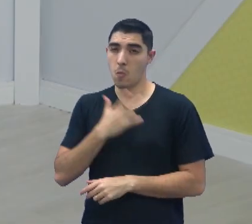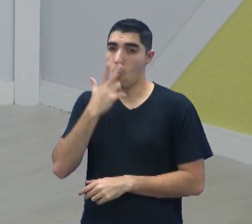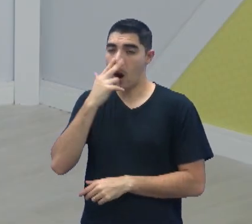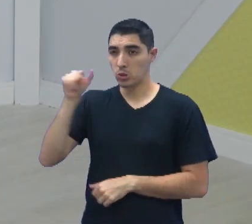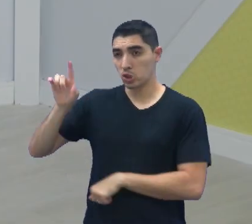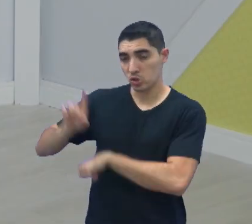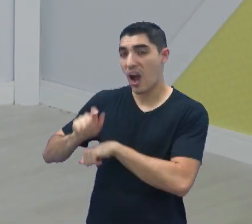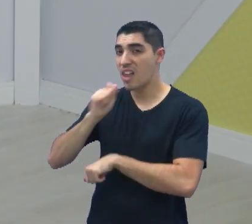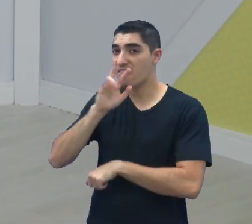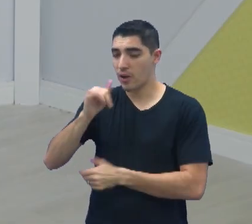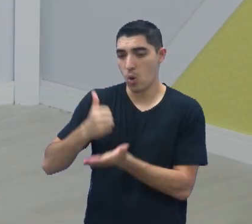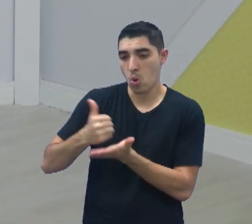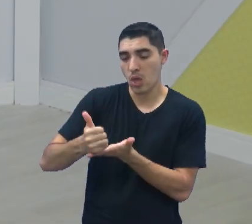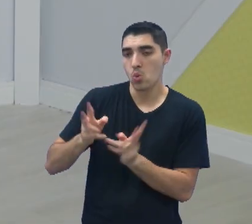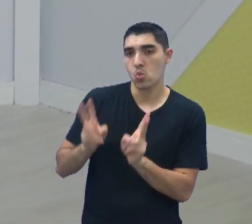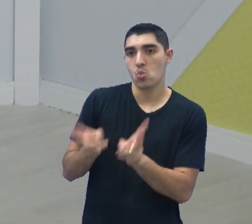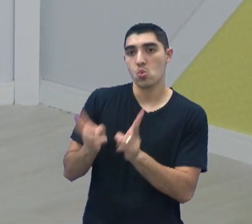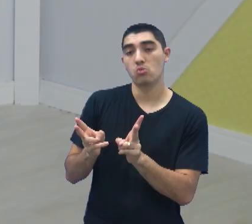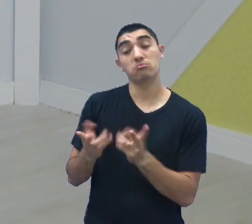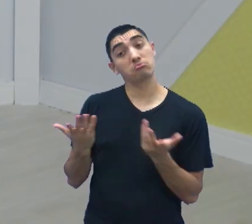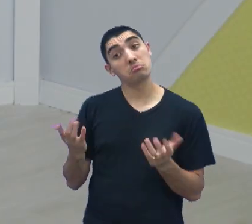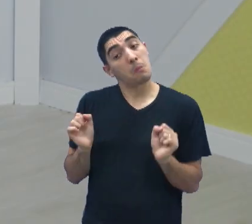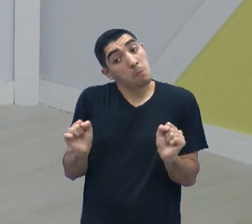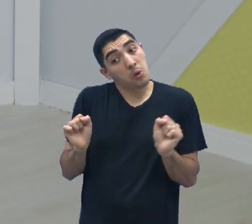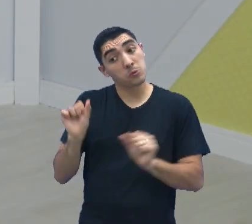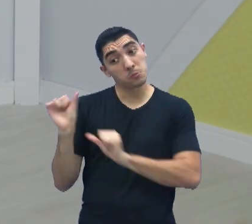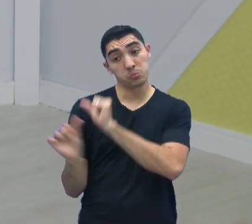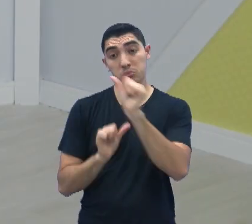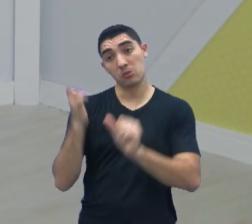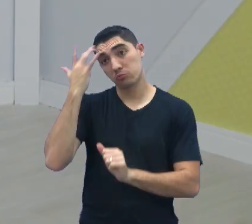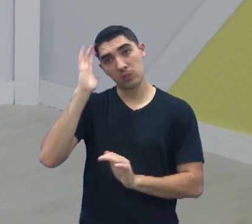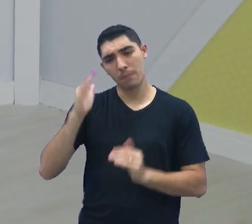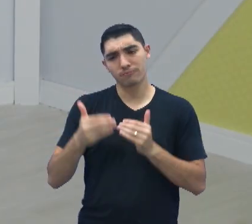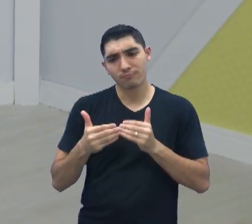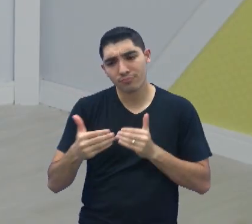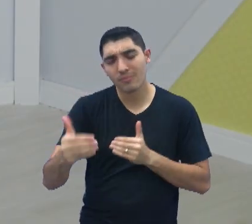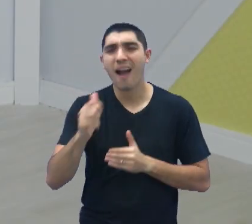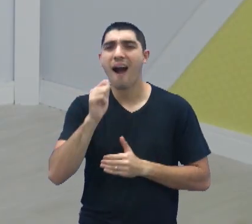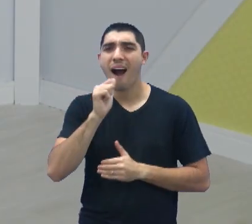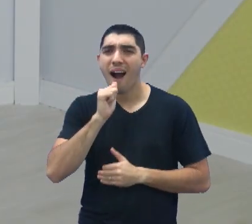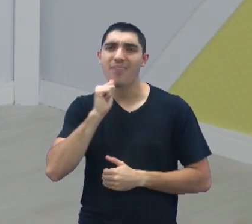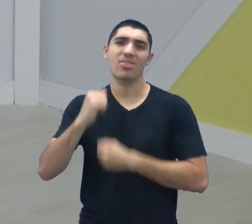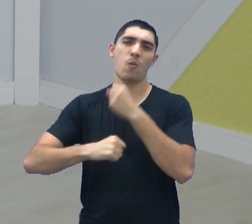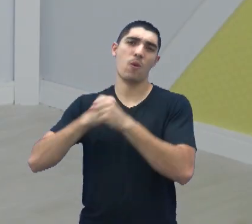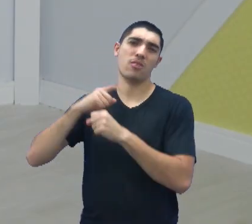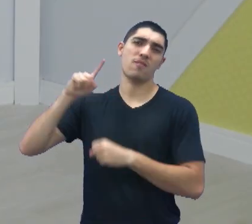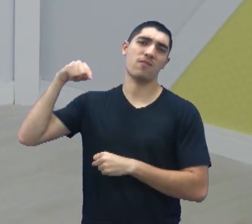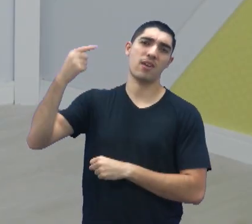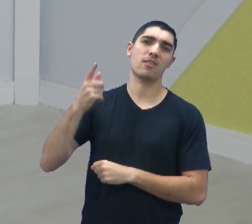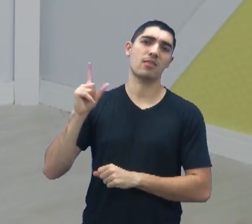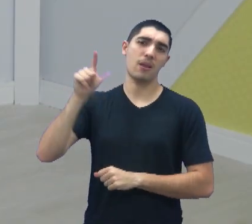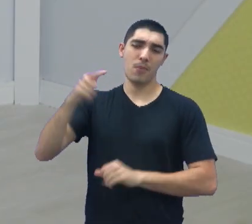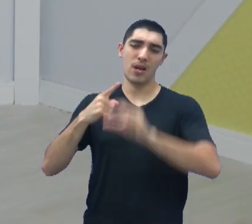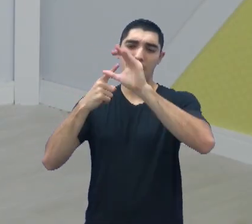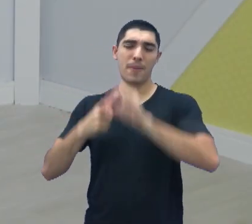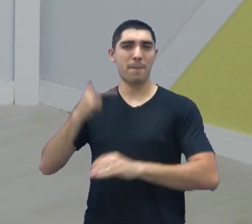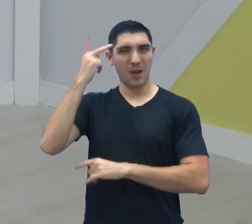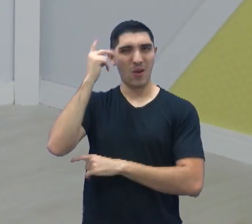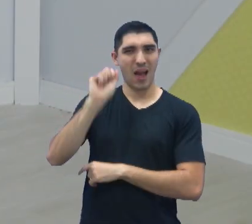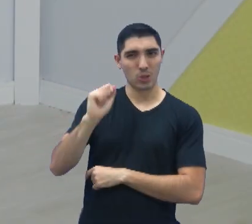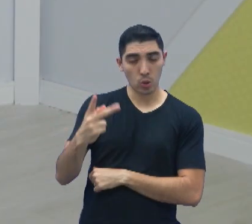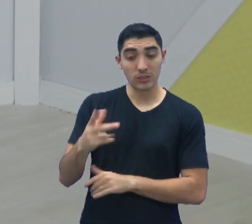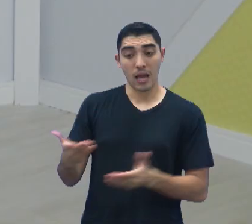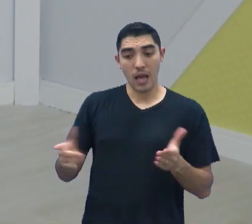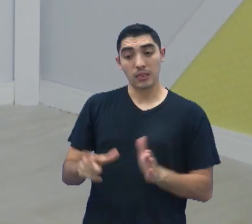pela permanência, mas tudo pode acontecer, ainda tem muito tempo para a Série A2, muito tempo ainda para que comece aquela movimentação